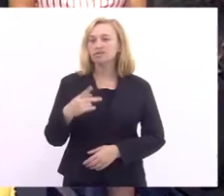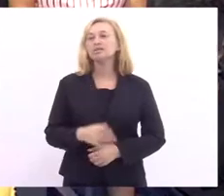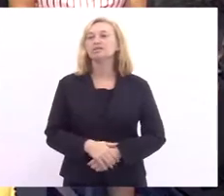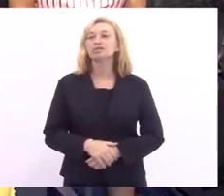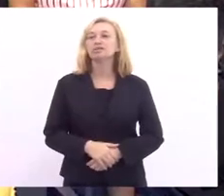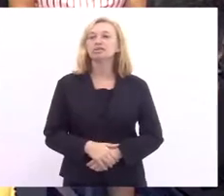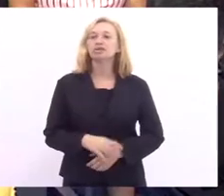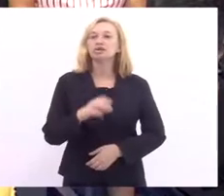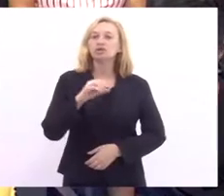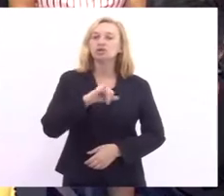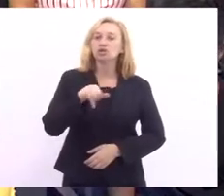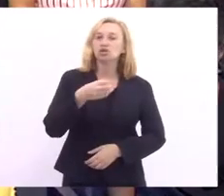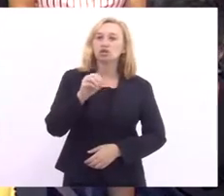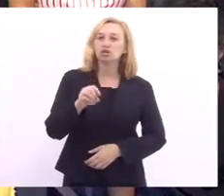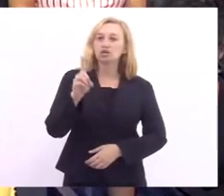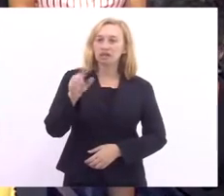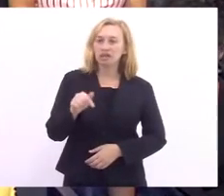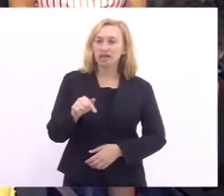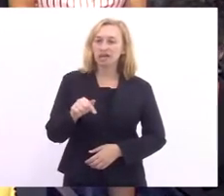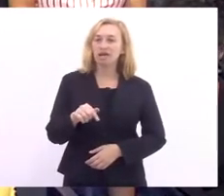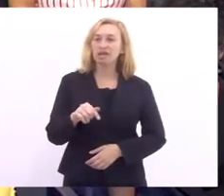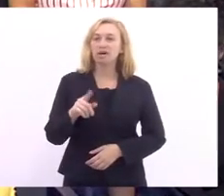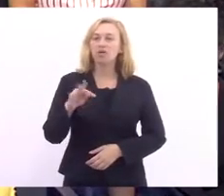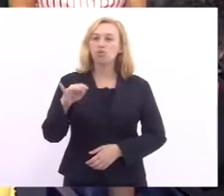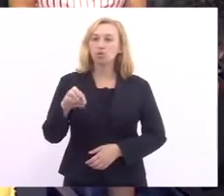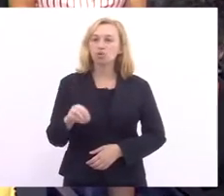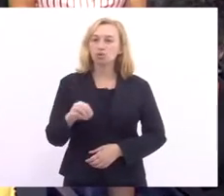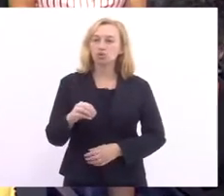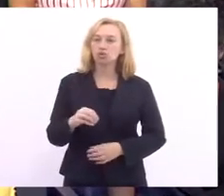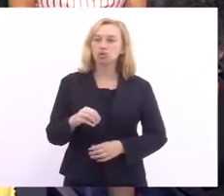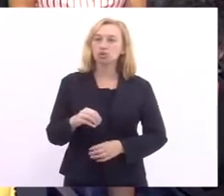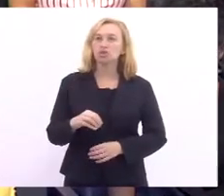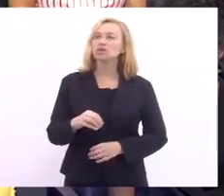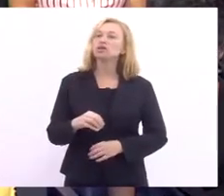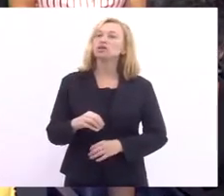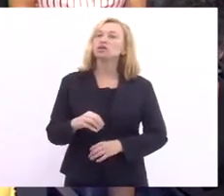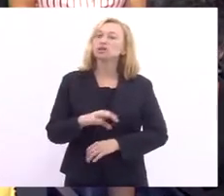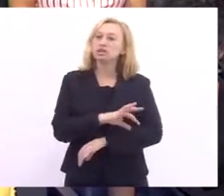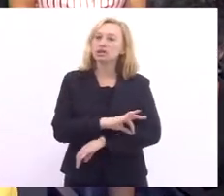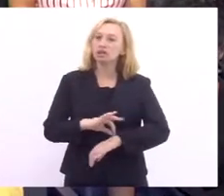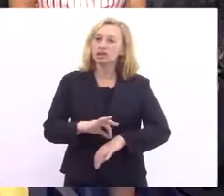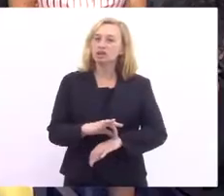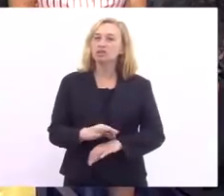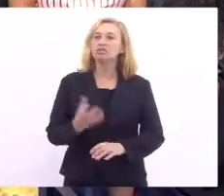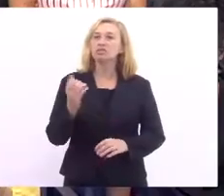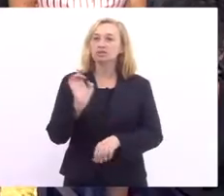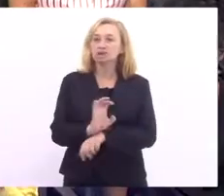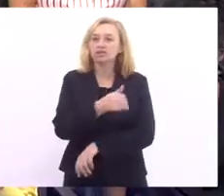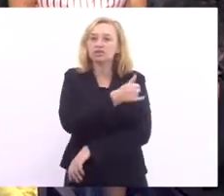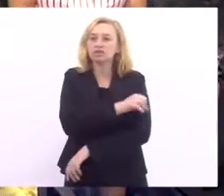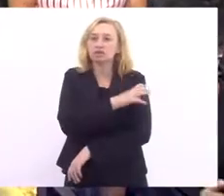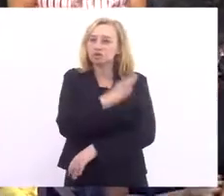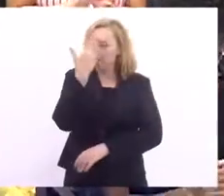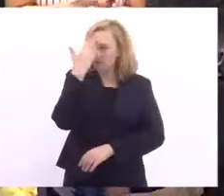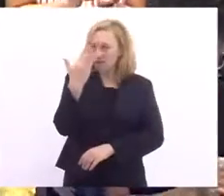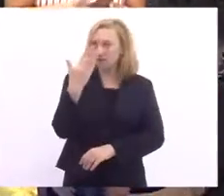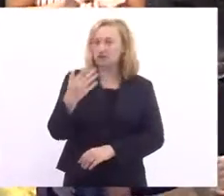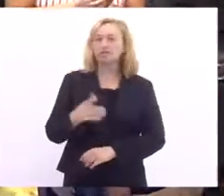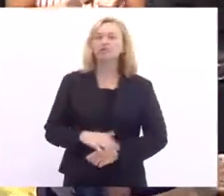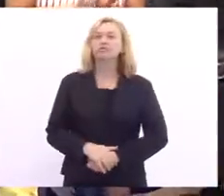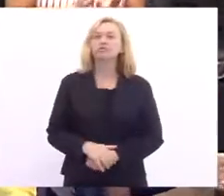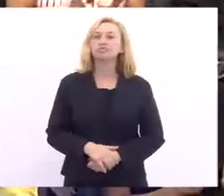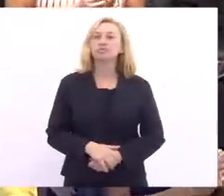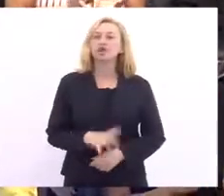José Augusto Valente secretário do Clube de Engenharia e do Fórum de mobilidade urbana do Estado do Rio de Janeiro Obrigado Zé Augusto